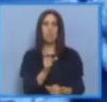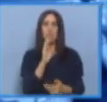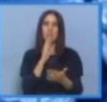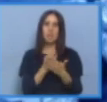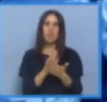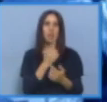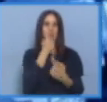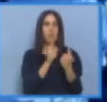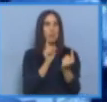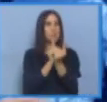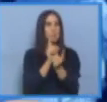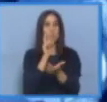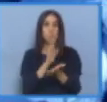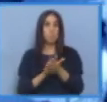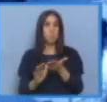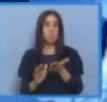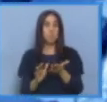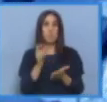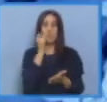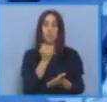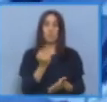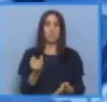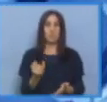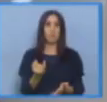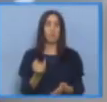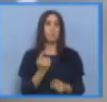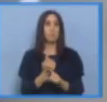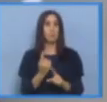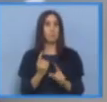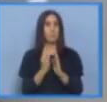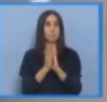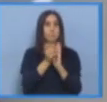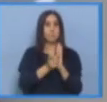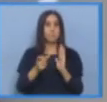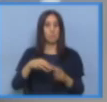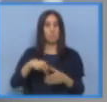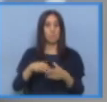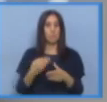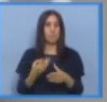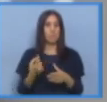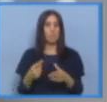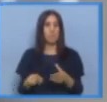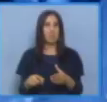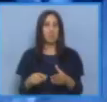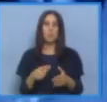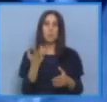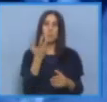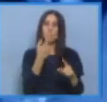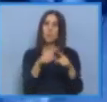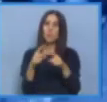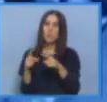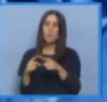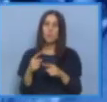ao encontro de alguém que não se conhece e também de quem está ali ao lado, porque os paroquianos vivem num contexto precisamente de